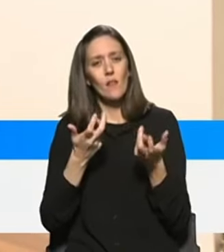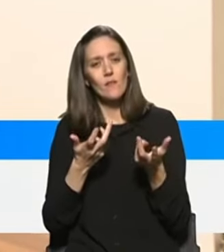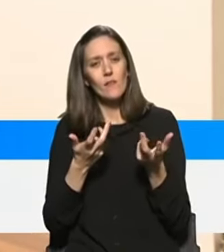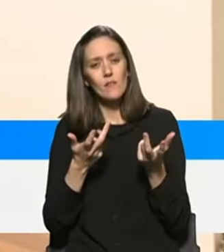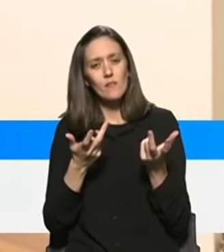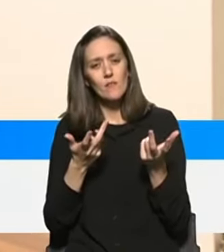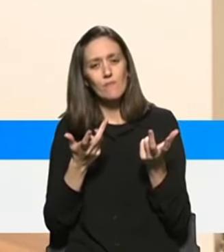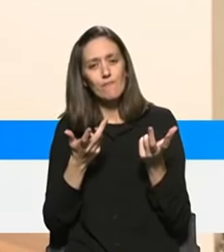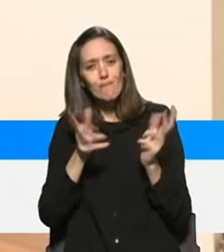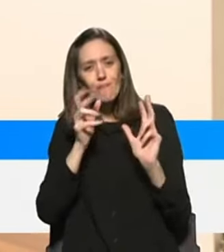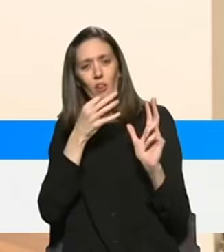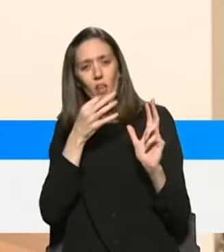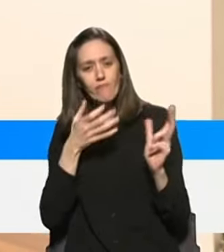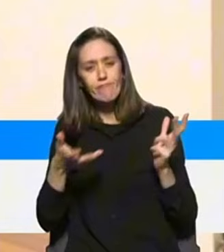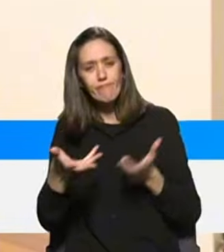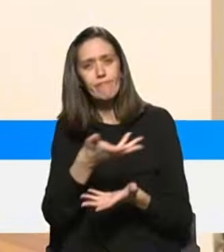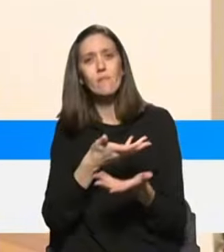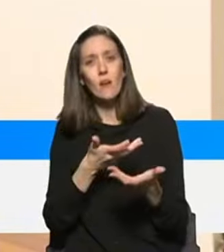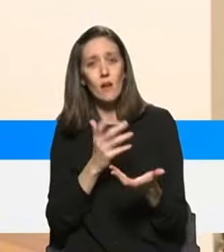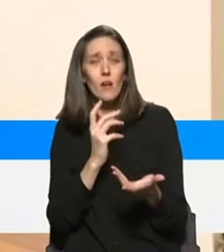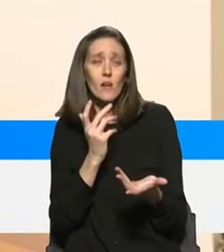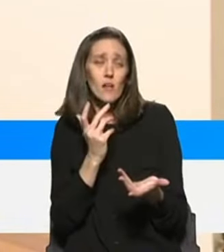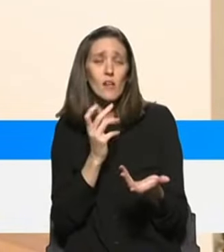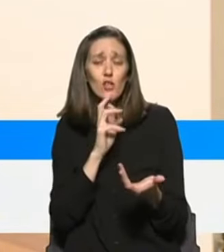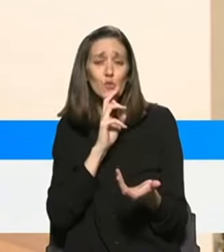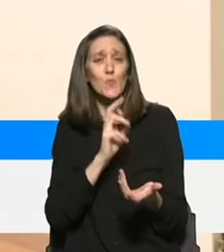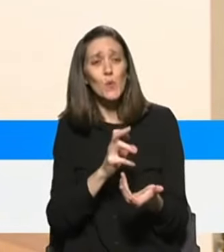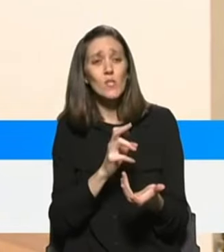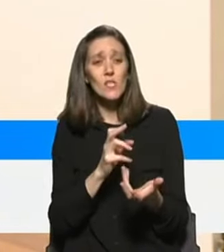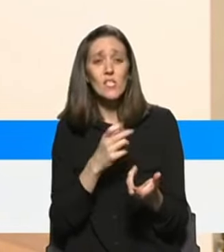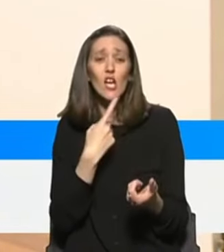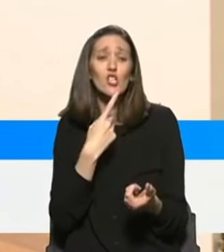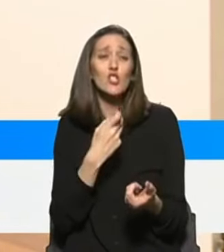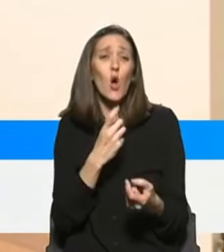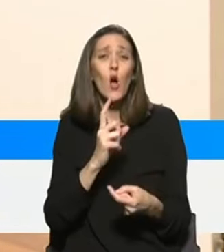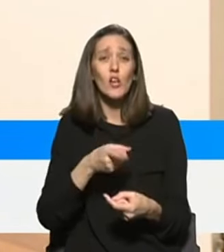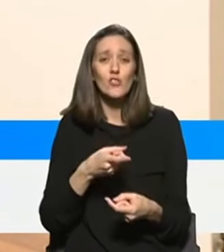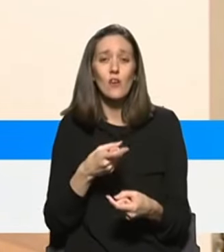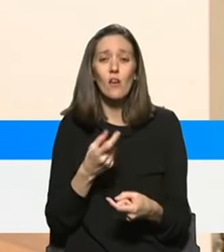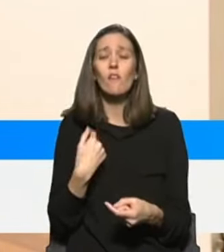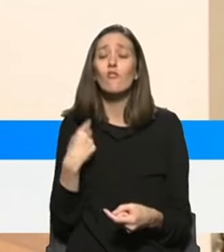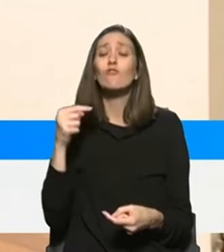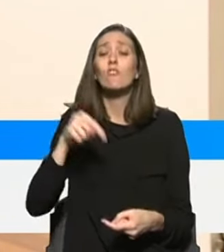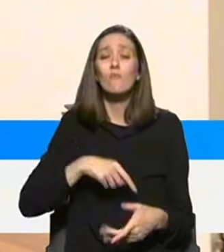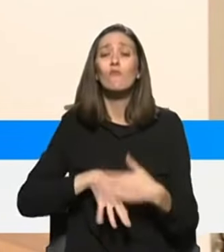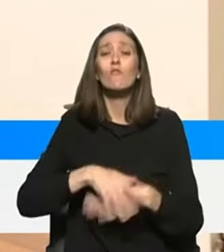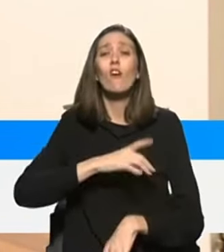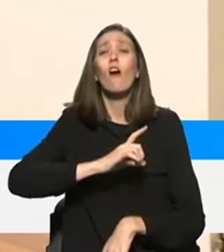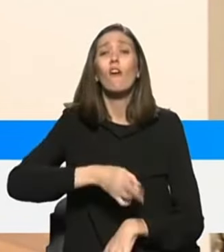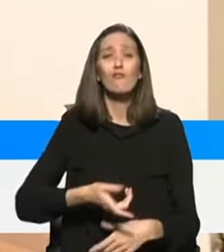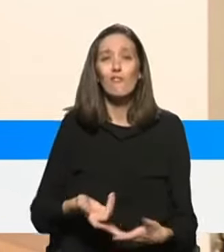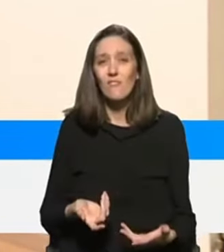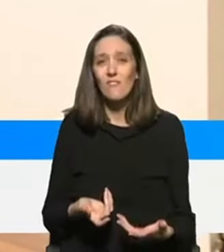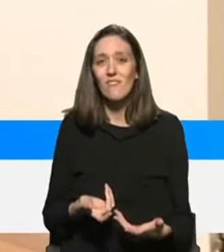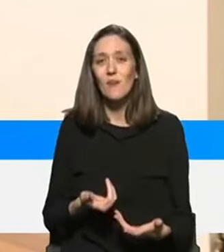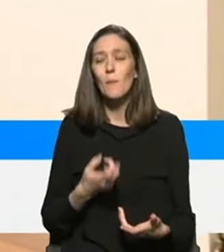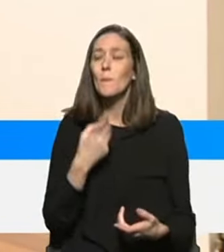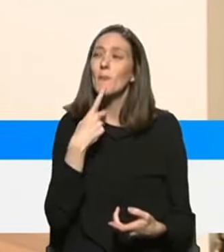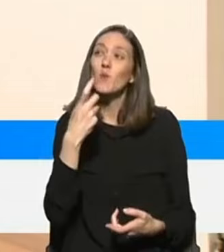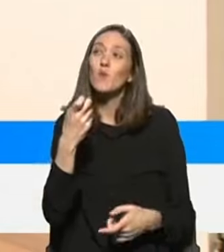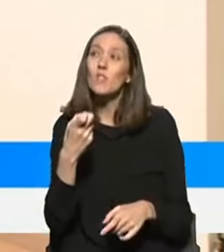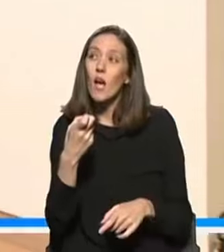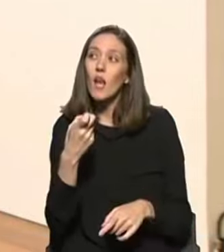espaço público e, no fundo, dando resposta a esta questão que nós colocamos sempre, que é saber o que andamos aqui a fazer, mas nós, para perguntarmos, temos que